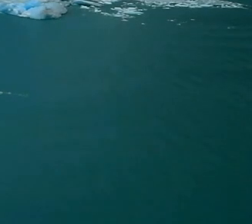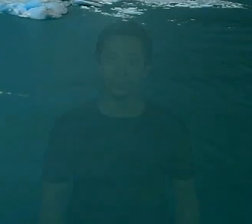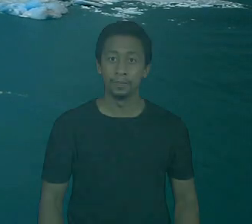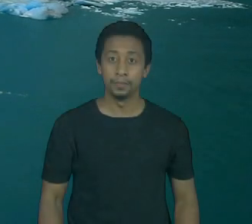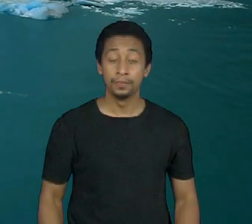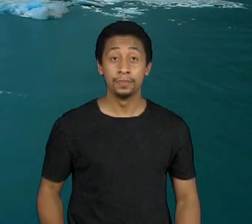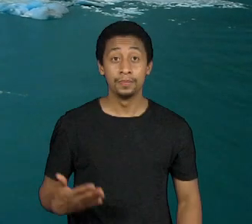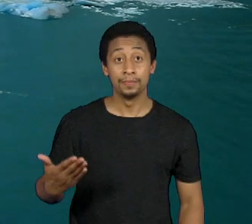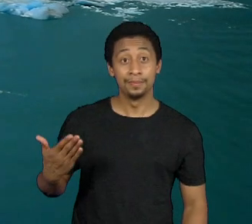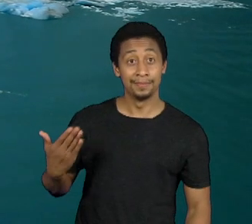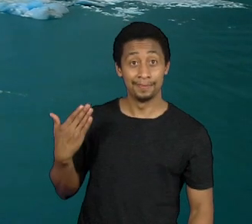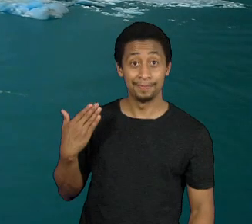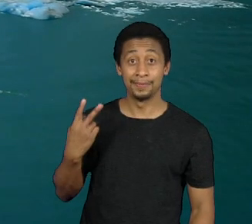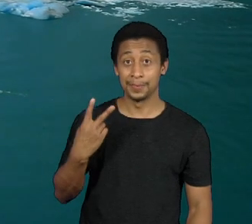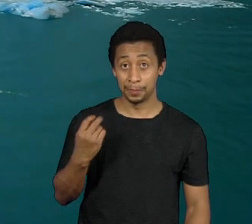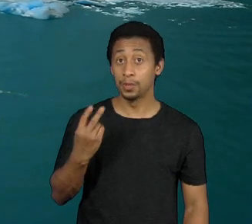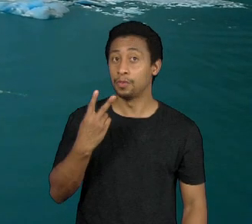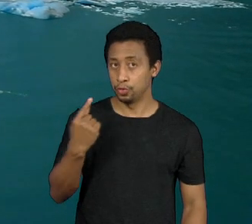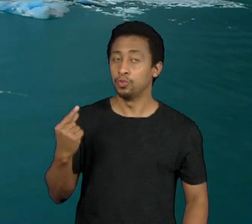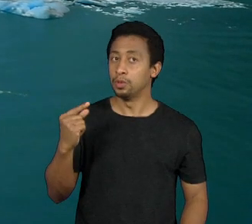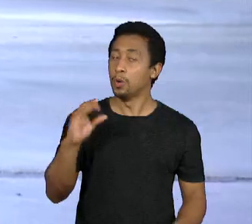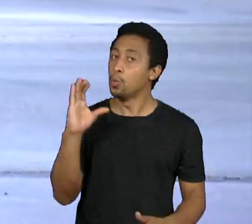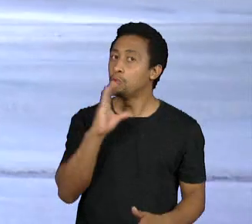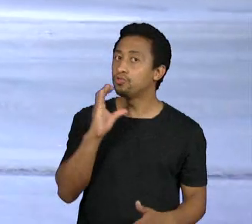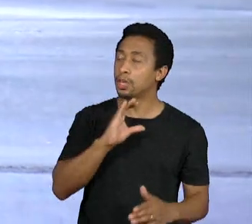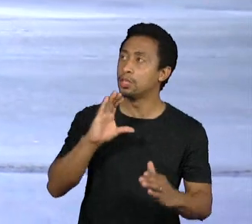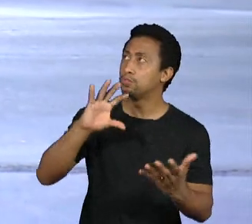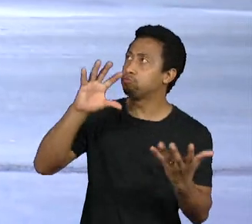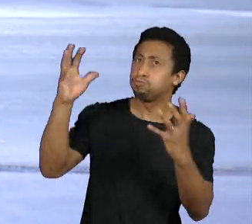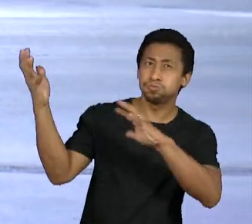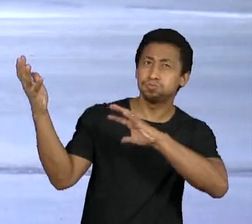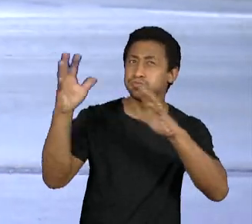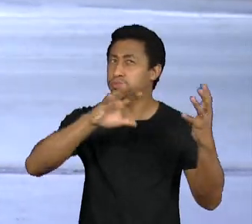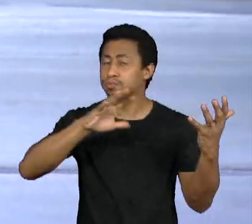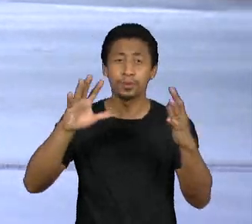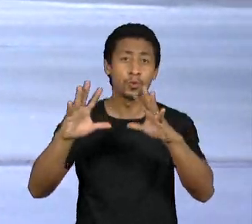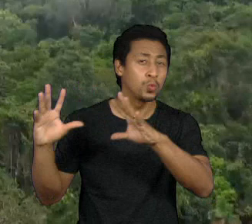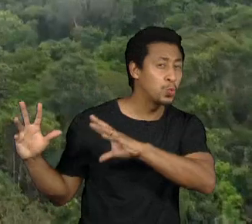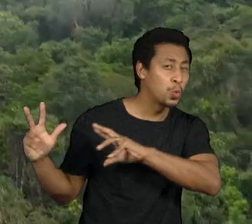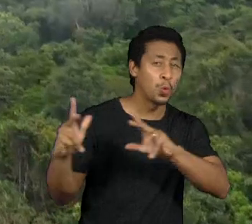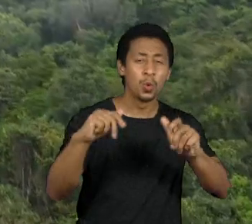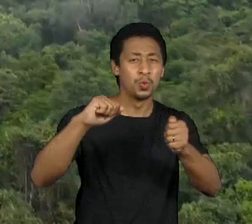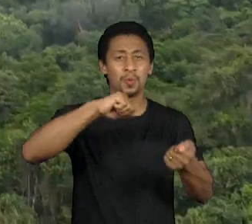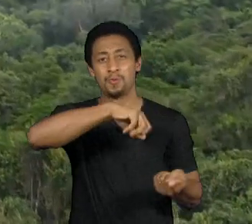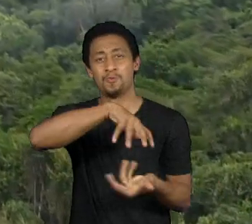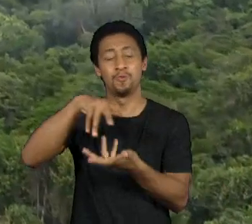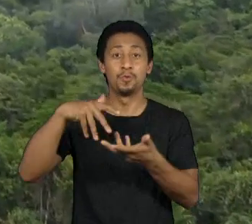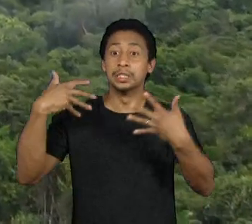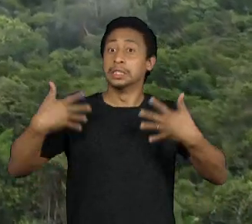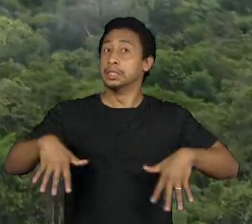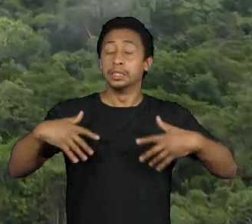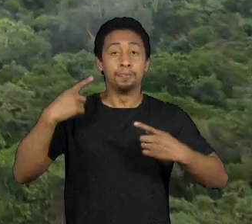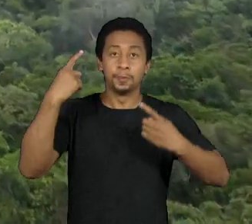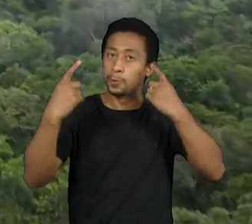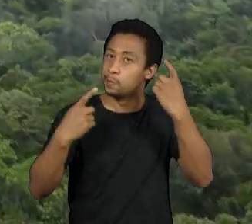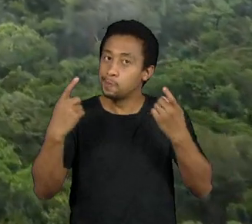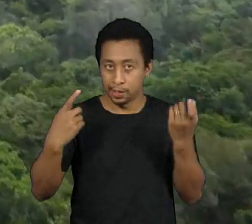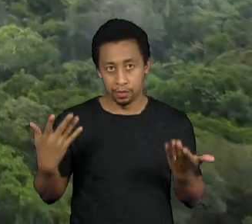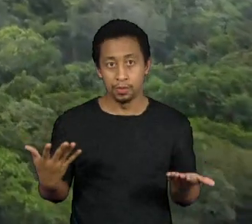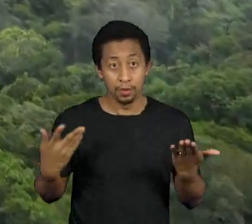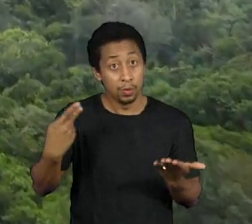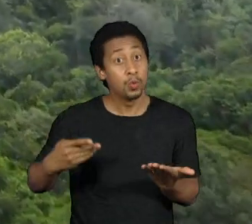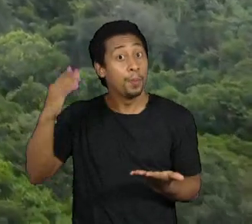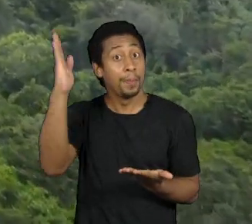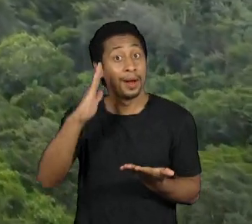Em 2021, a emergência climática esteve no centro do debate global. O Brasil, dono da maior